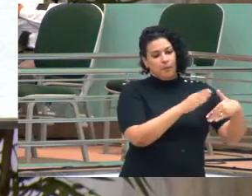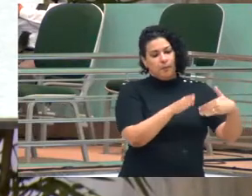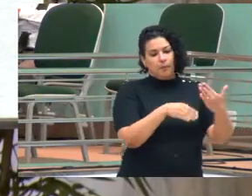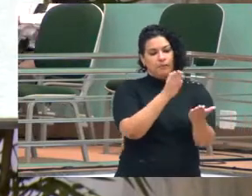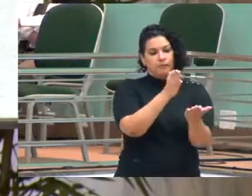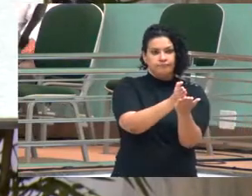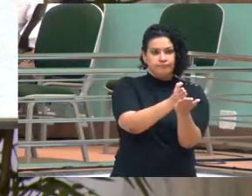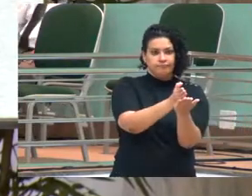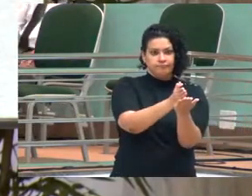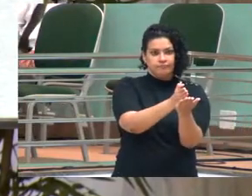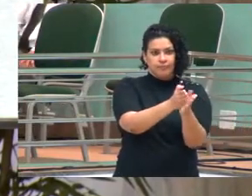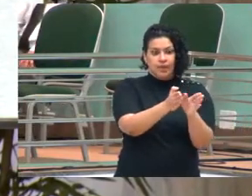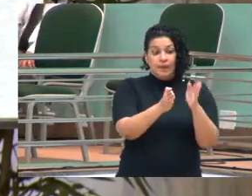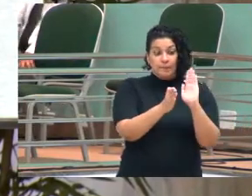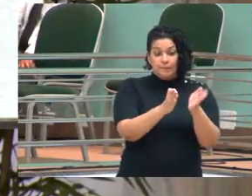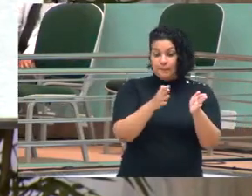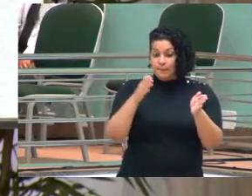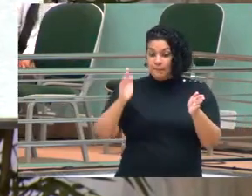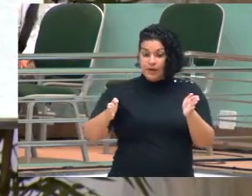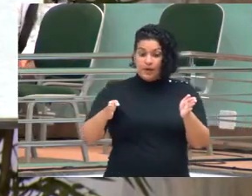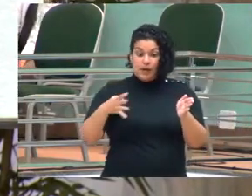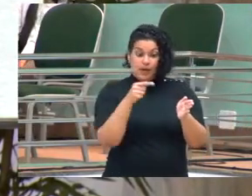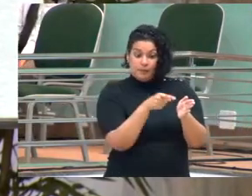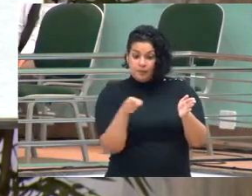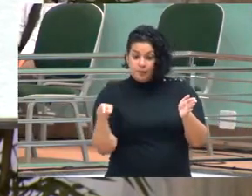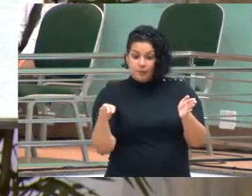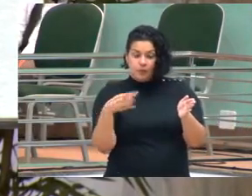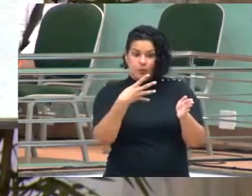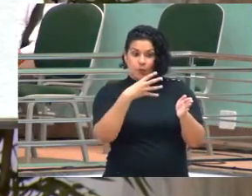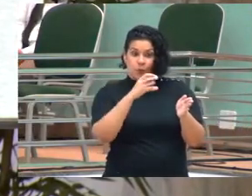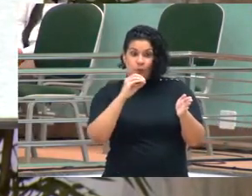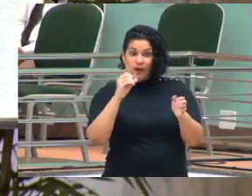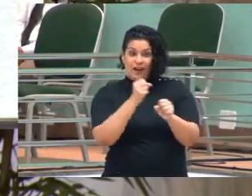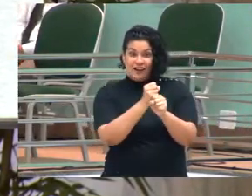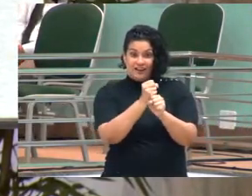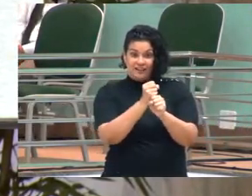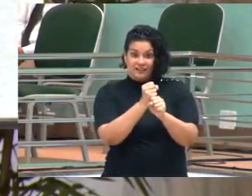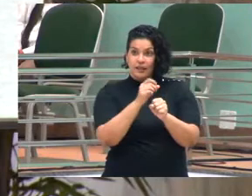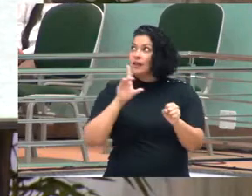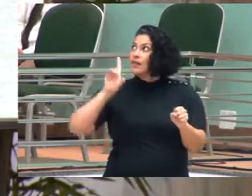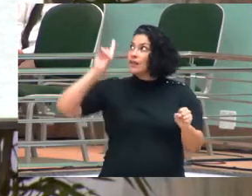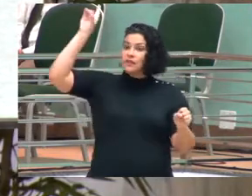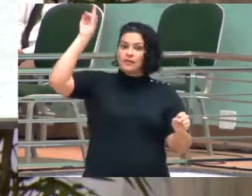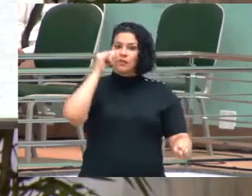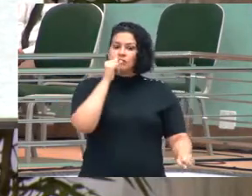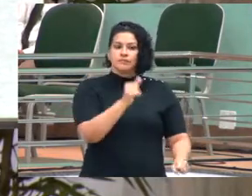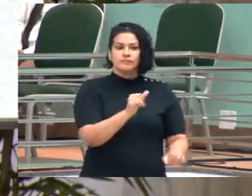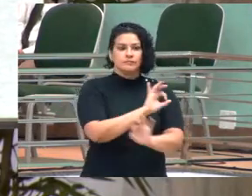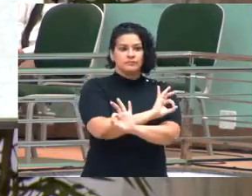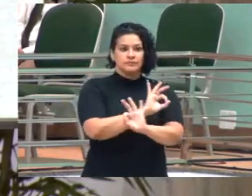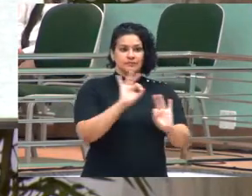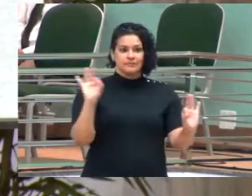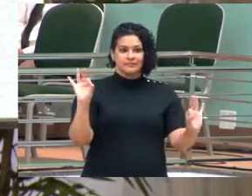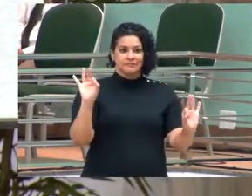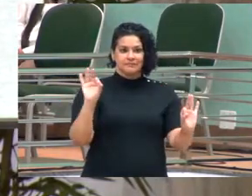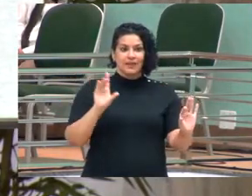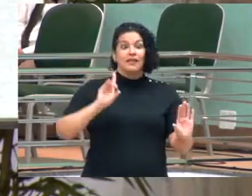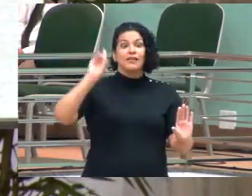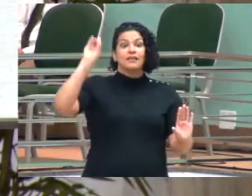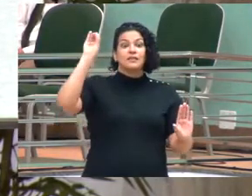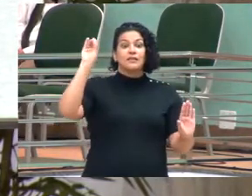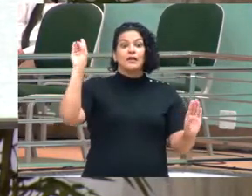Mas o mundo mudou. Muitas coisas aconteceram. O império dos medos e dos